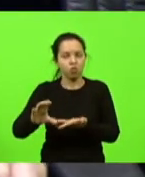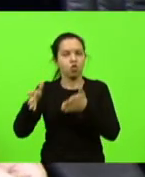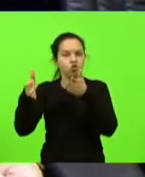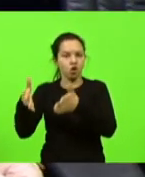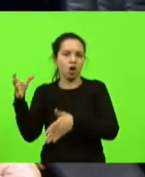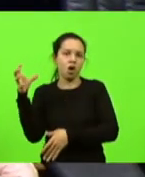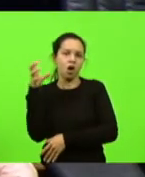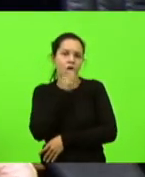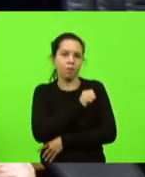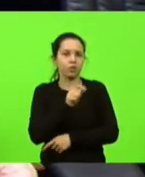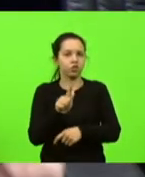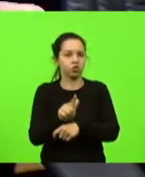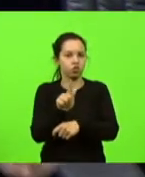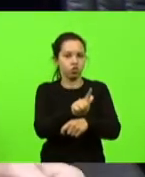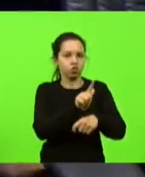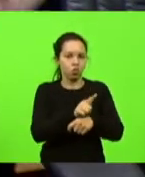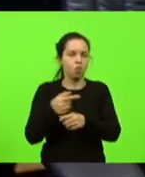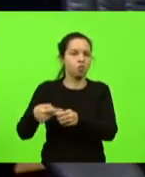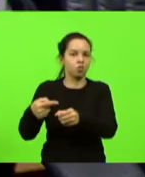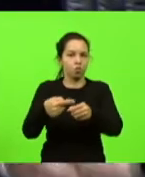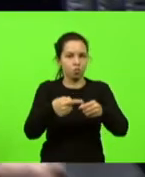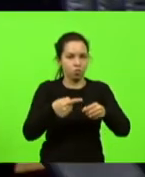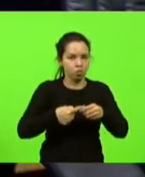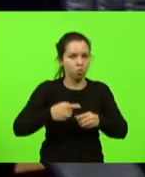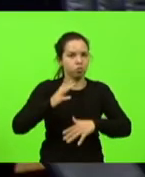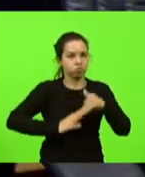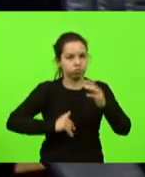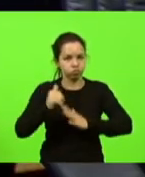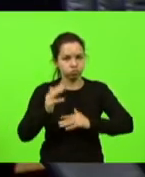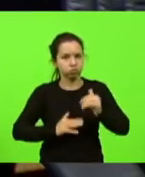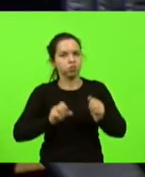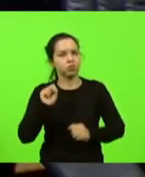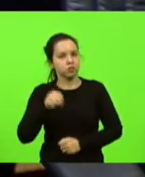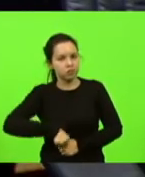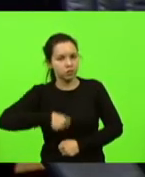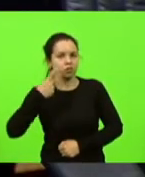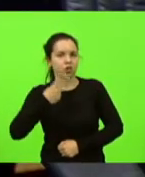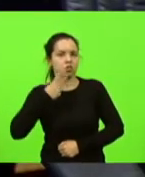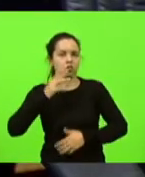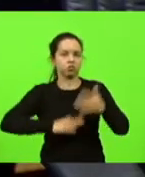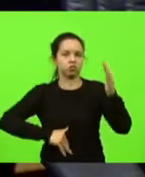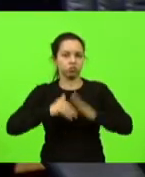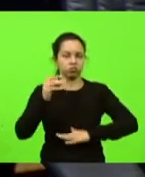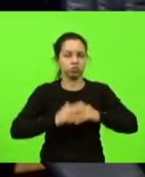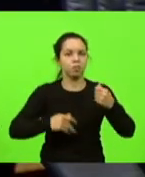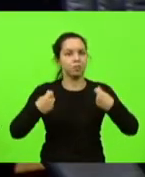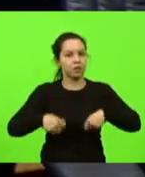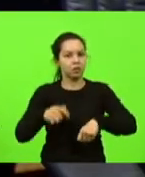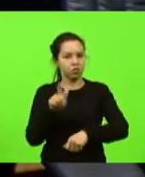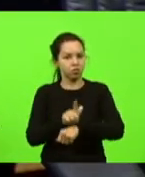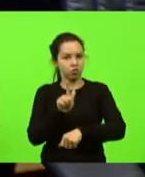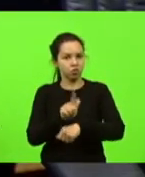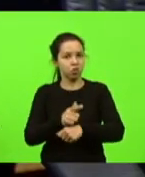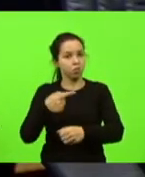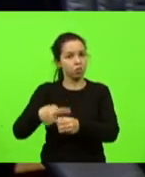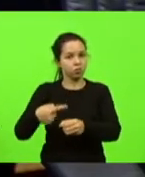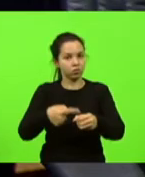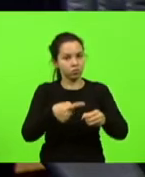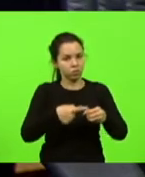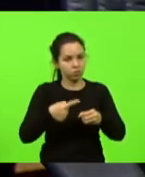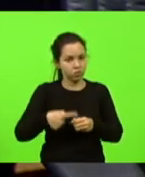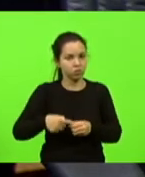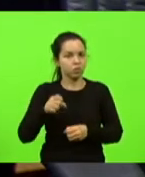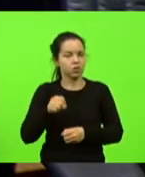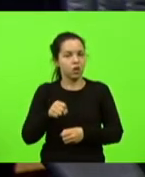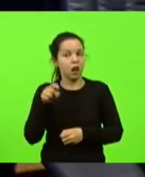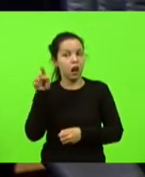gestores municipais sim competentes, vereadores competentes, e fazer sim uma gestão municipalista, porque é lá nos municípios